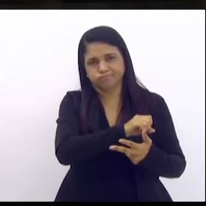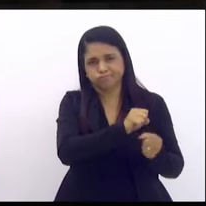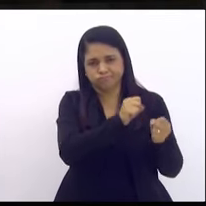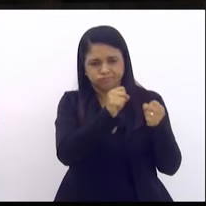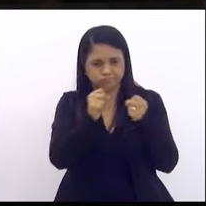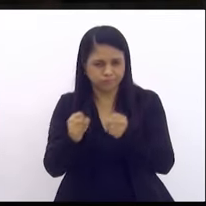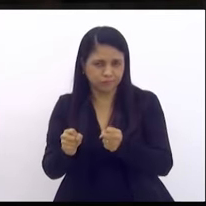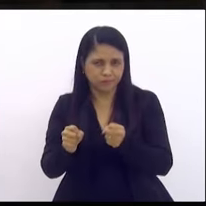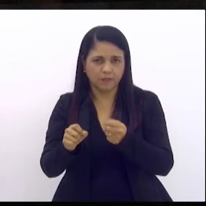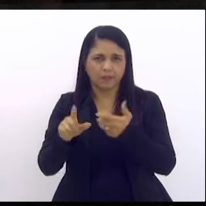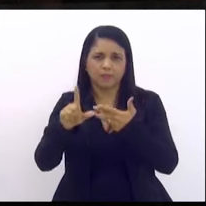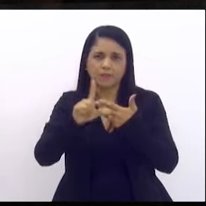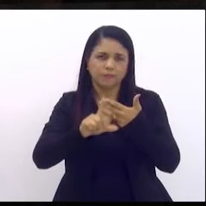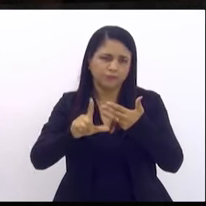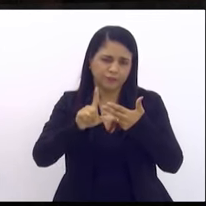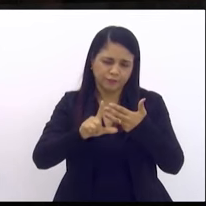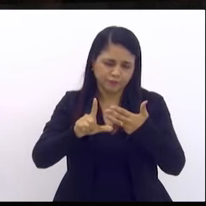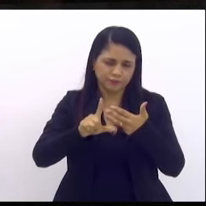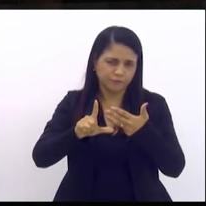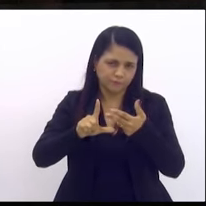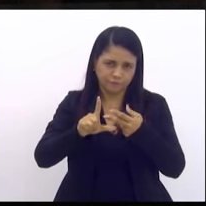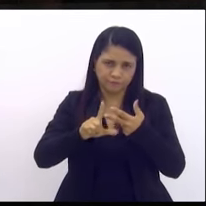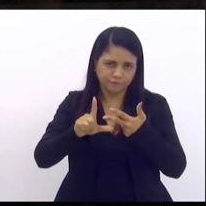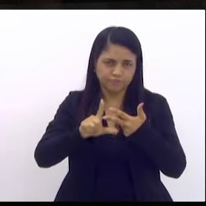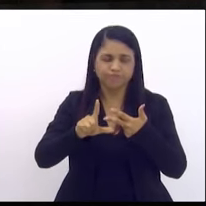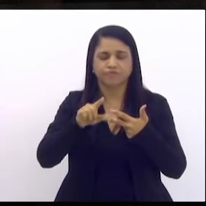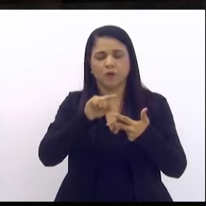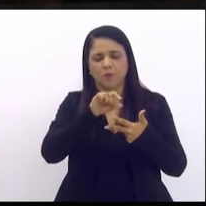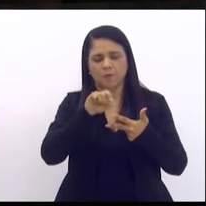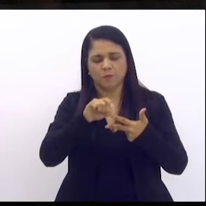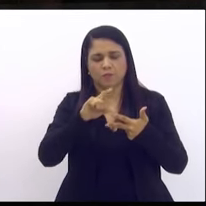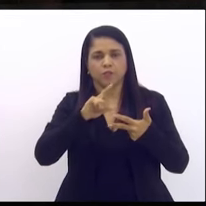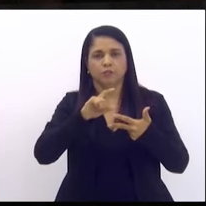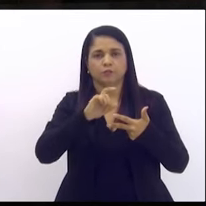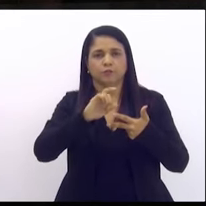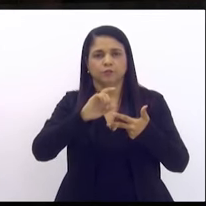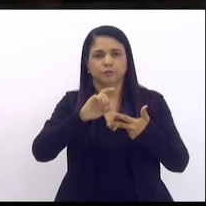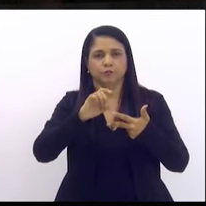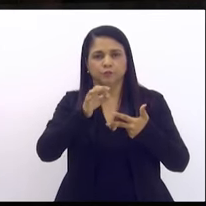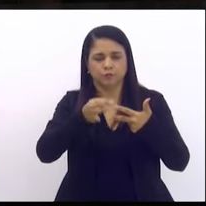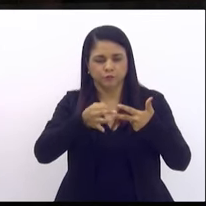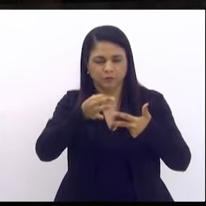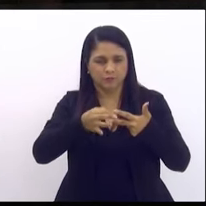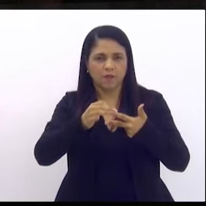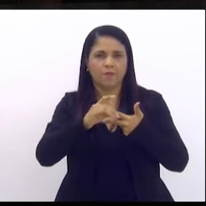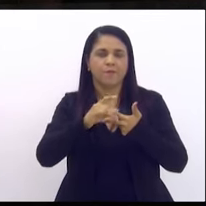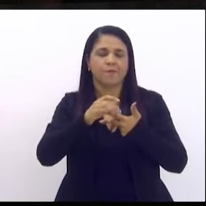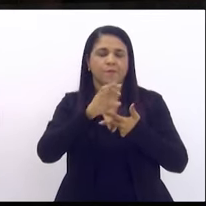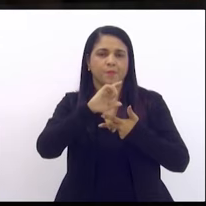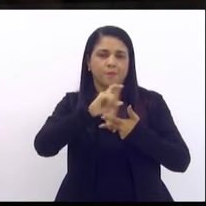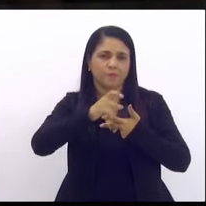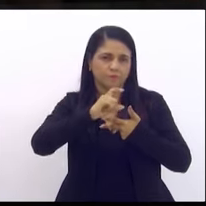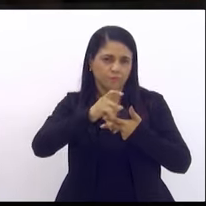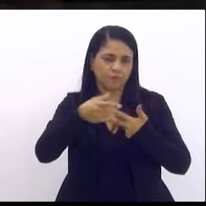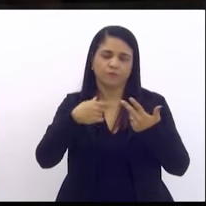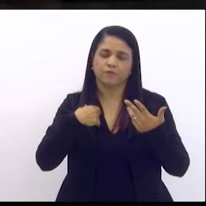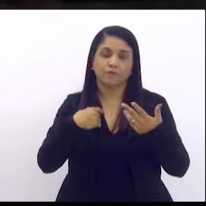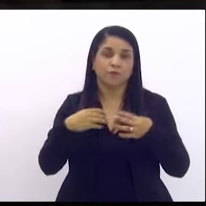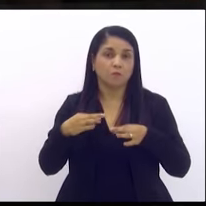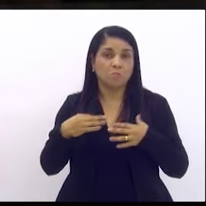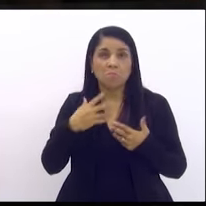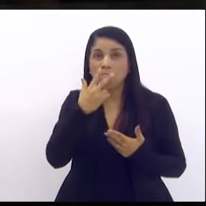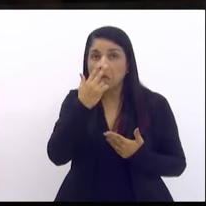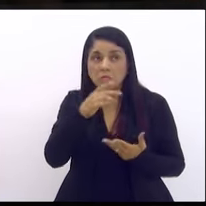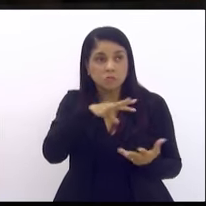Poder Legislativo que nada está acontecendo que o mundo e as Finanças